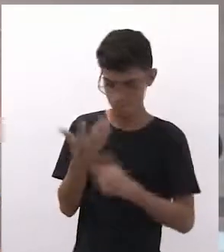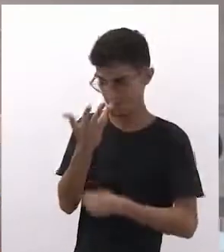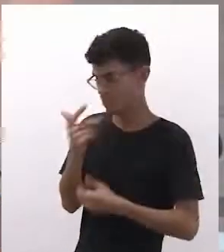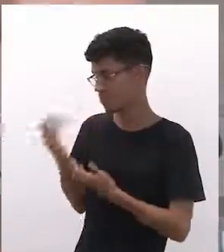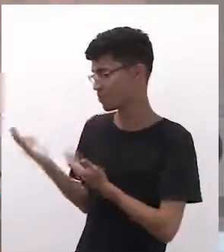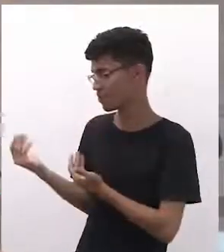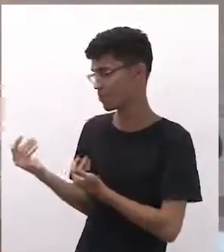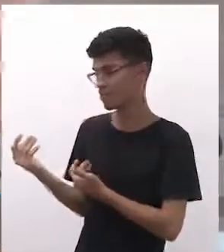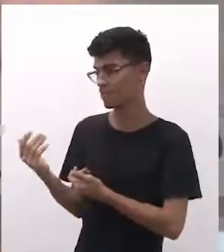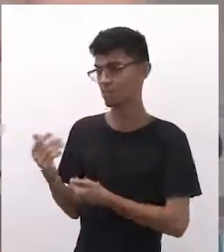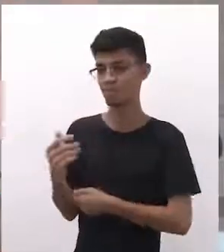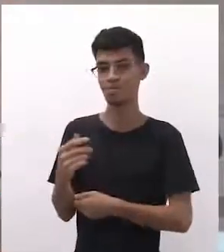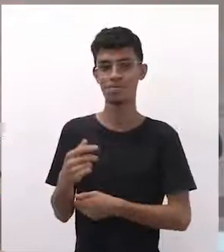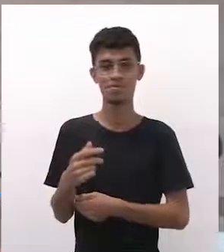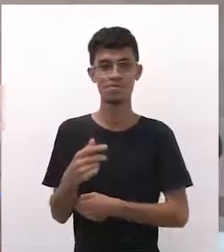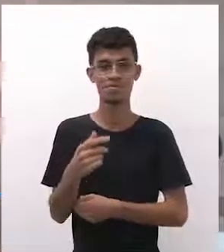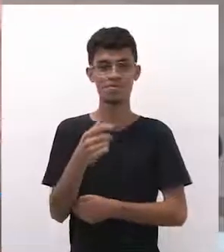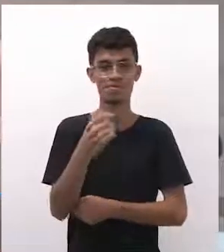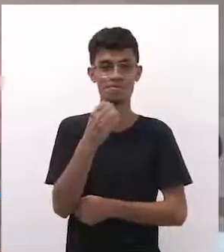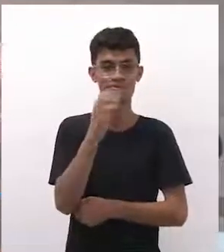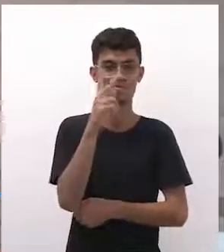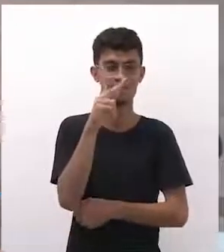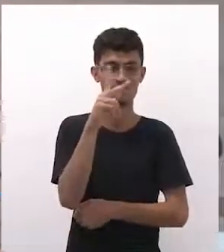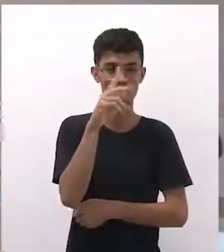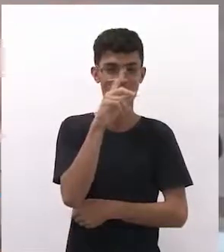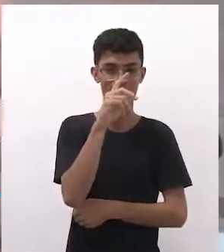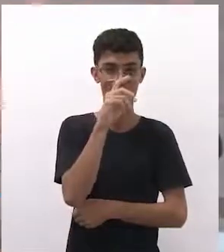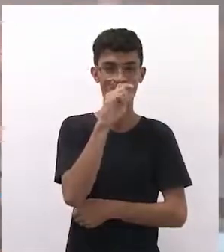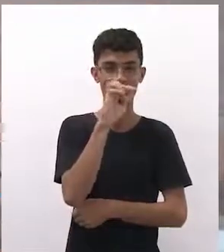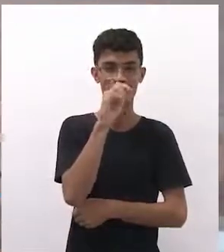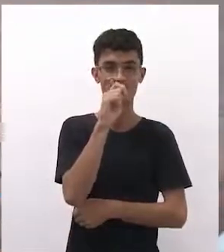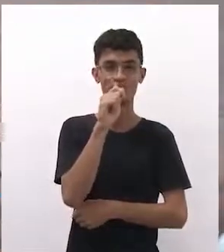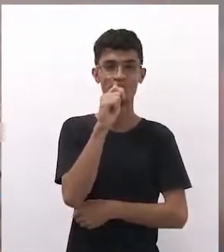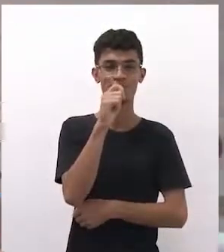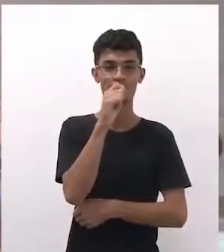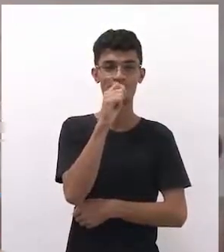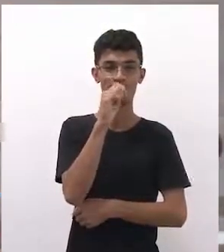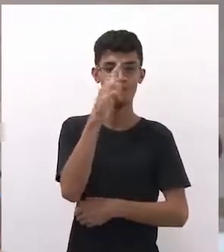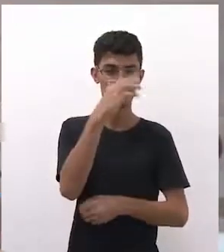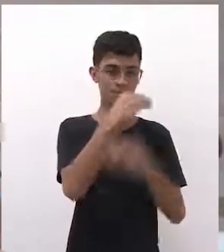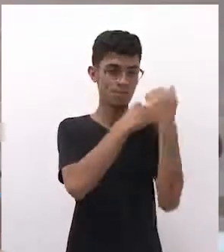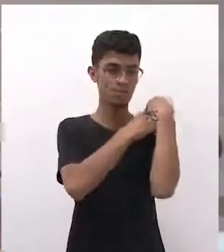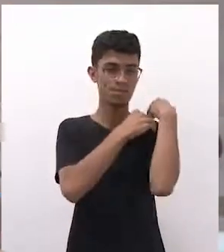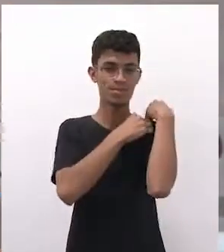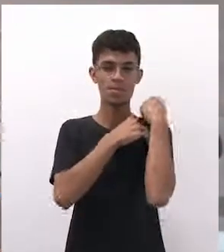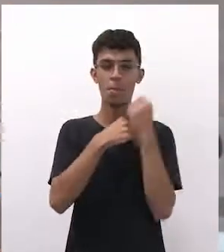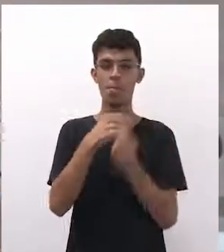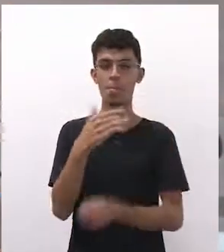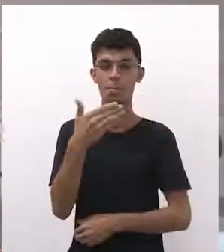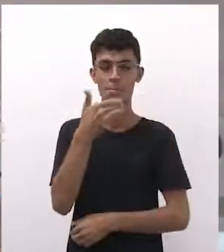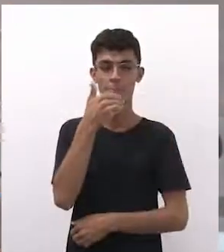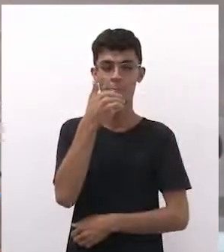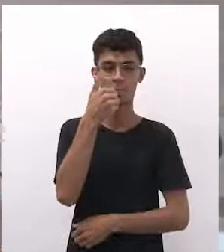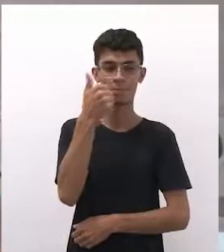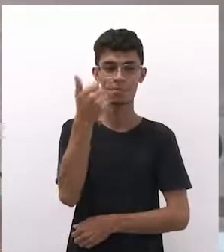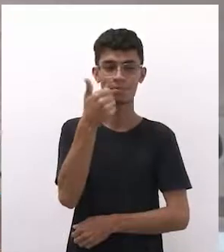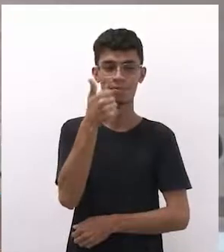Por que firmamos tantos compromissos internacionais para tentarmos nos, né, comprometer com essa melhoria da